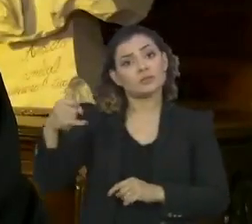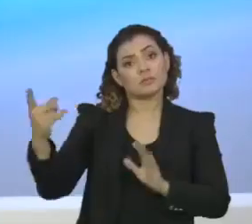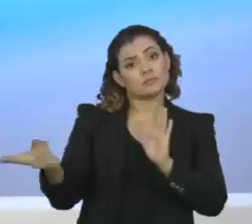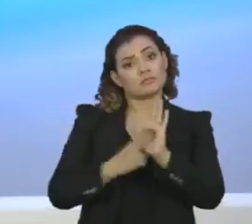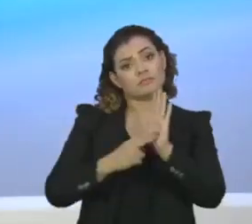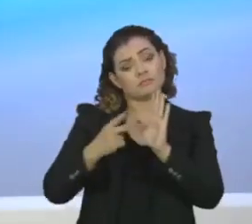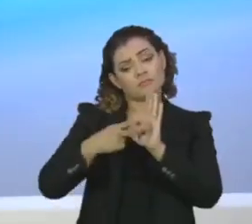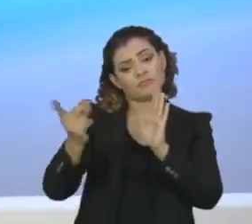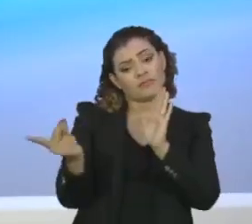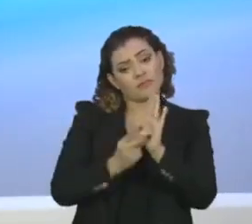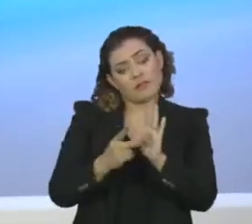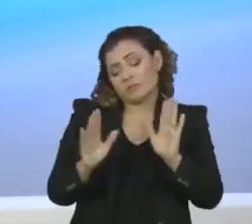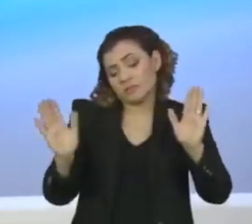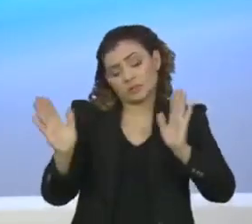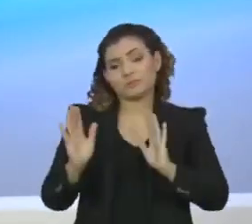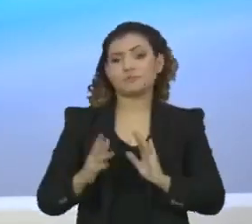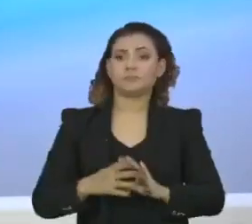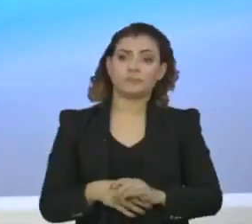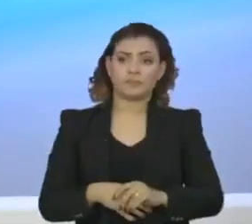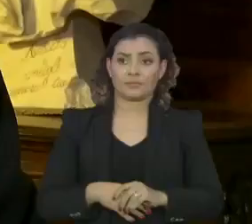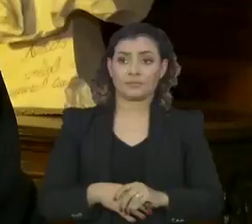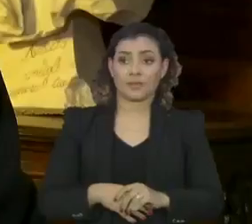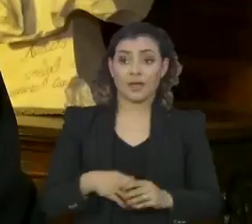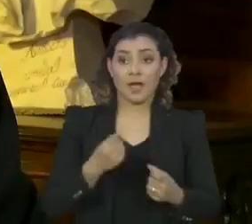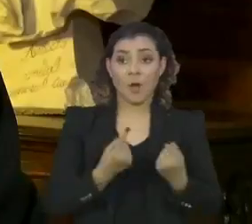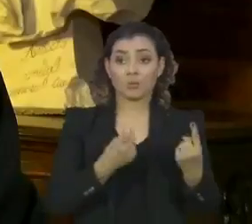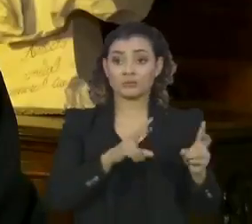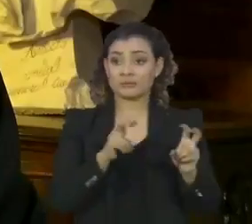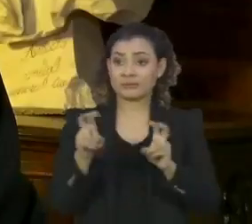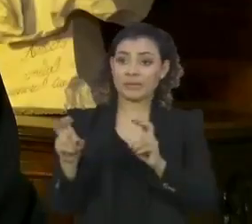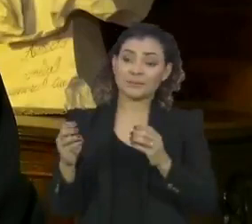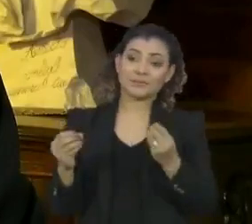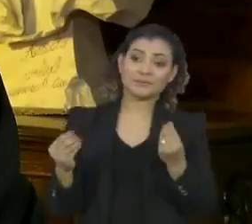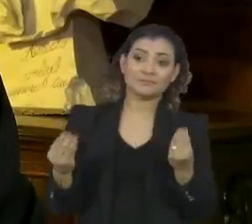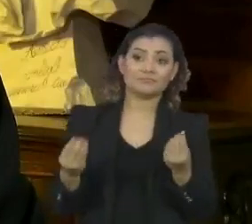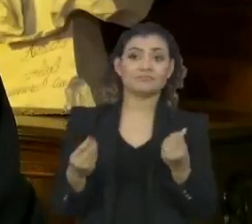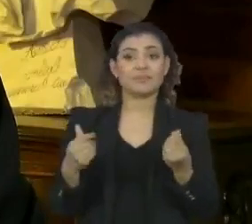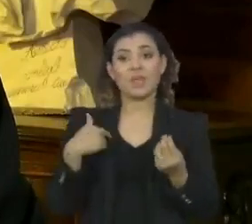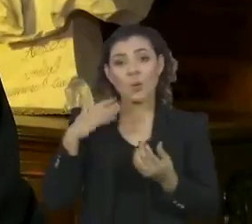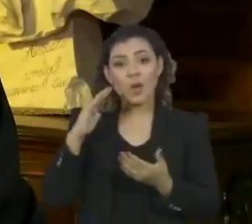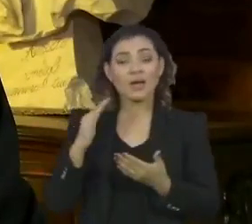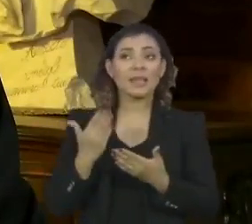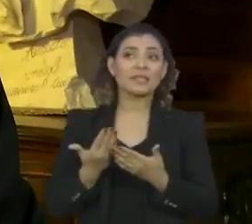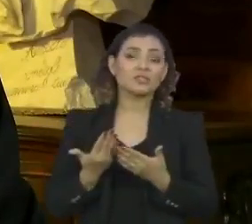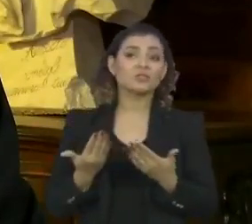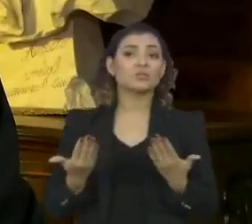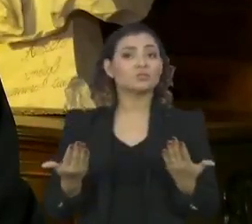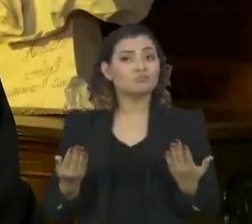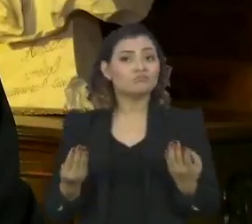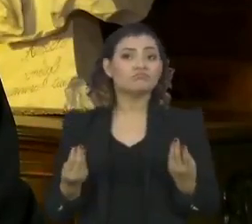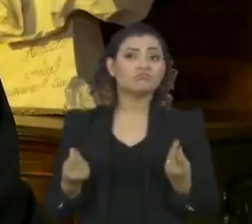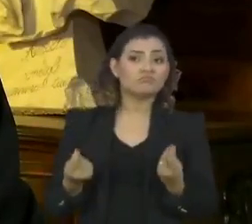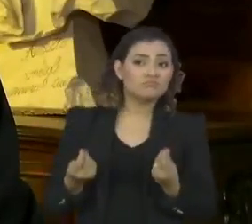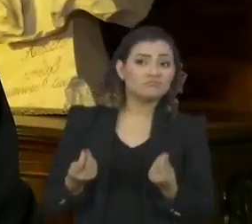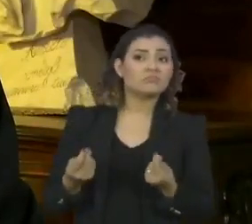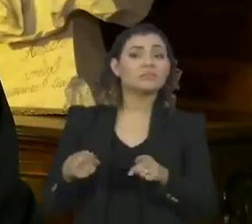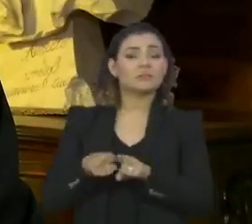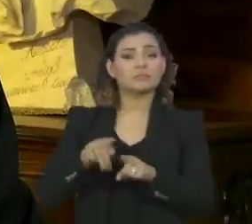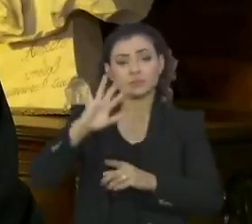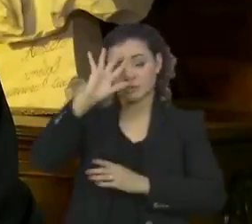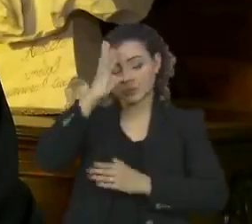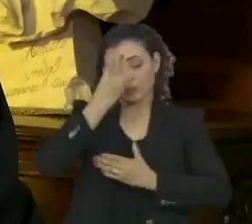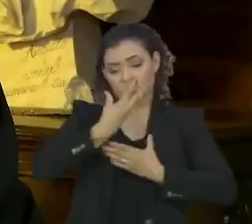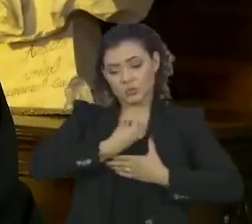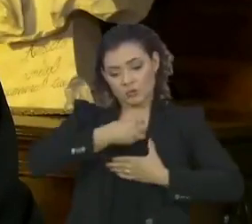verdade, que em certas situações eu creio, as convicções